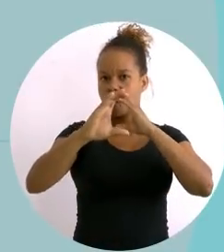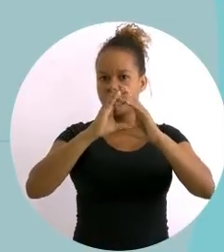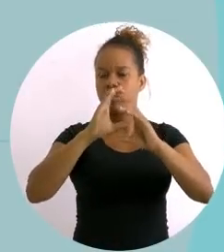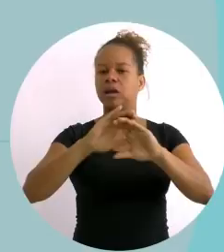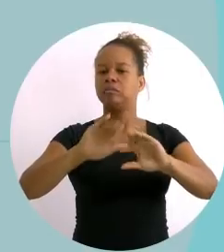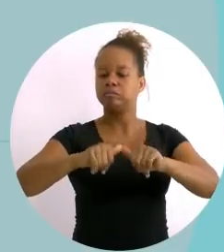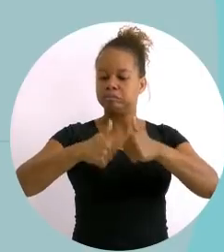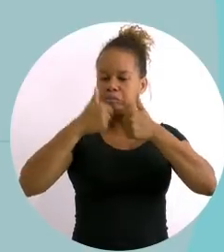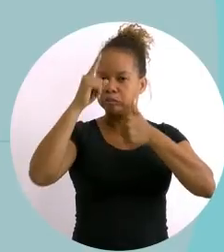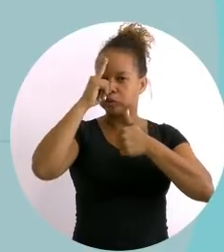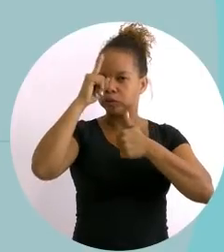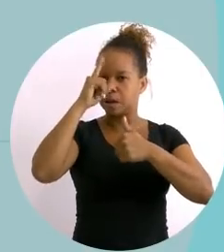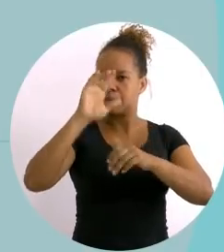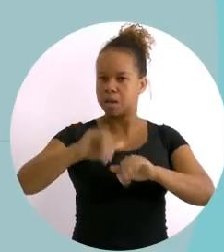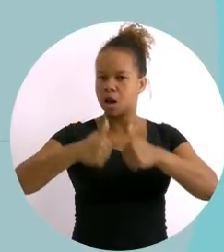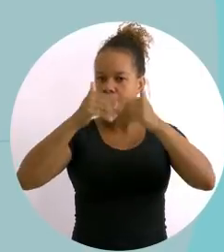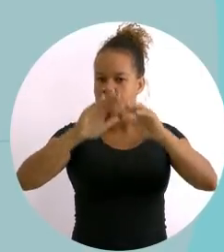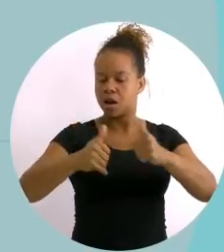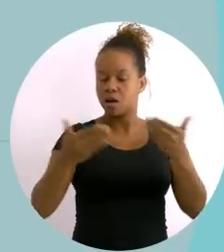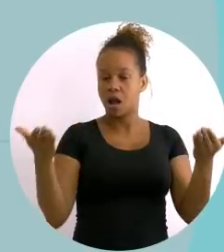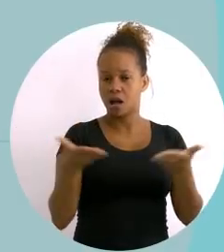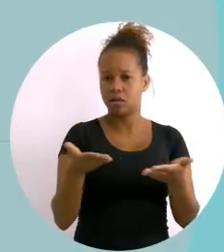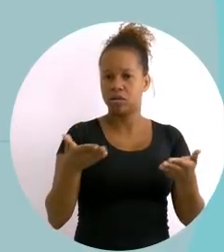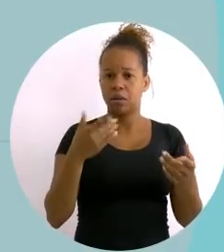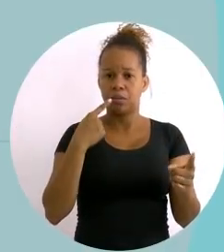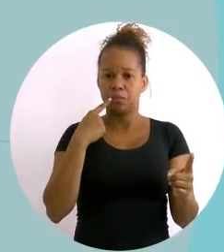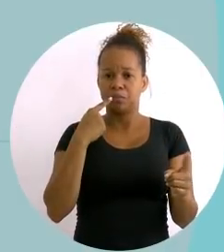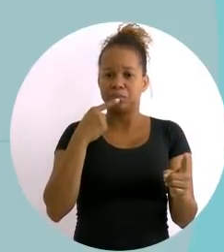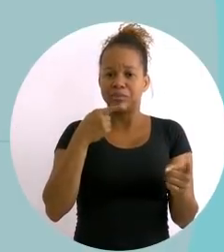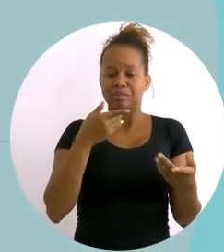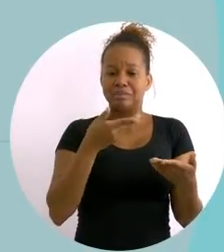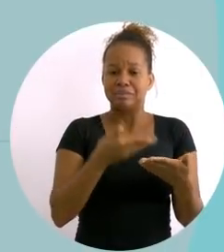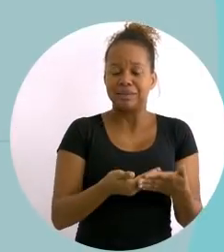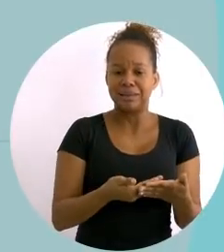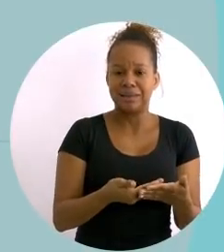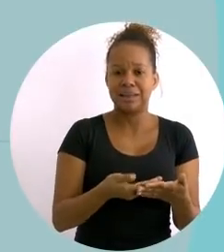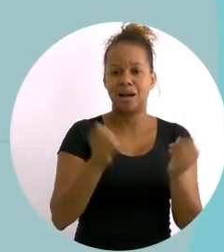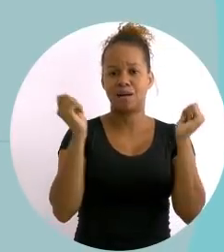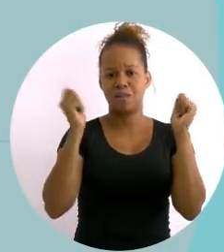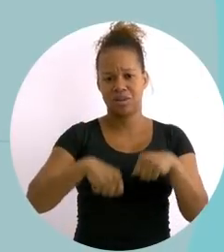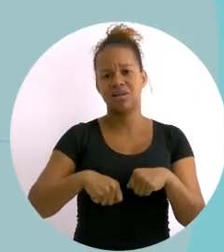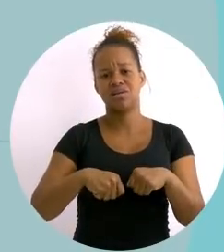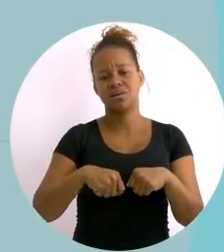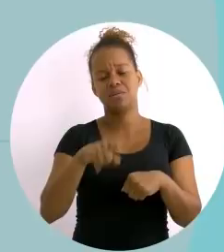cada vez melhor. E nós estamos nos aproximando da última competência que